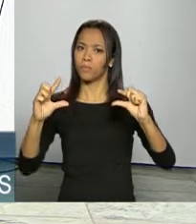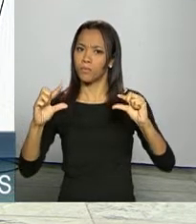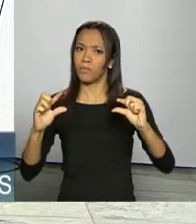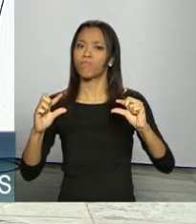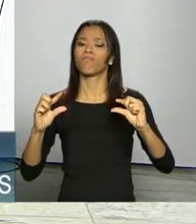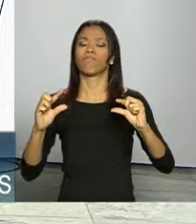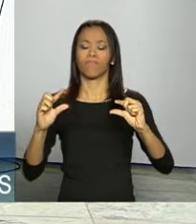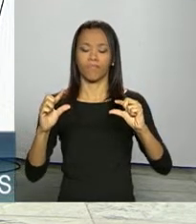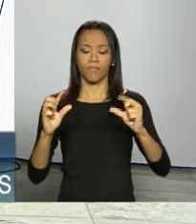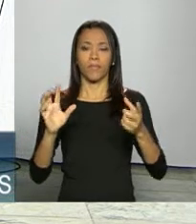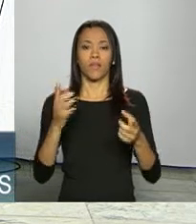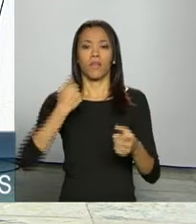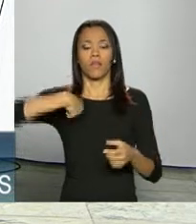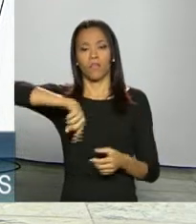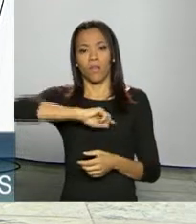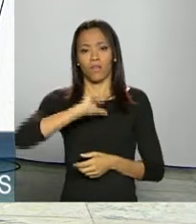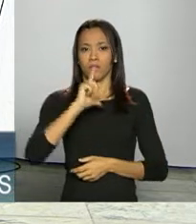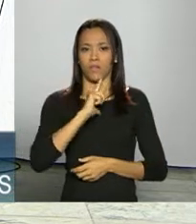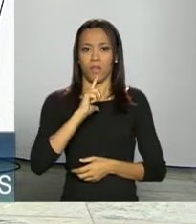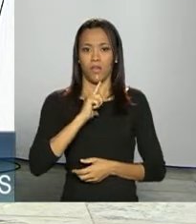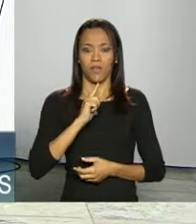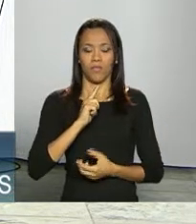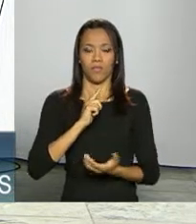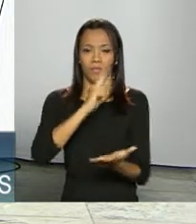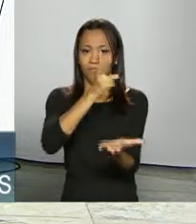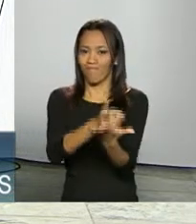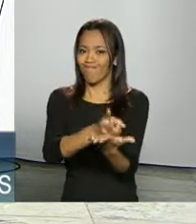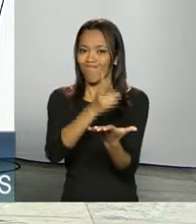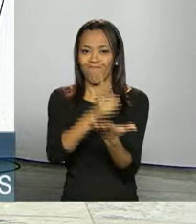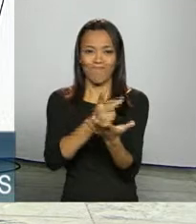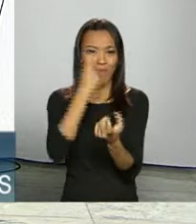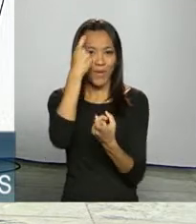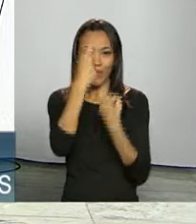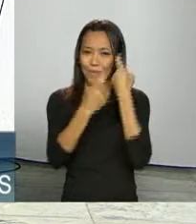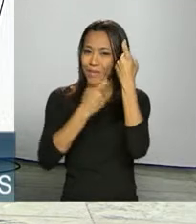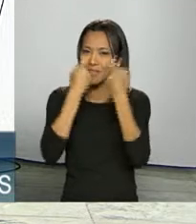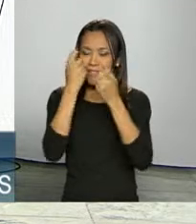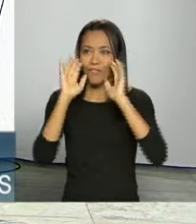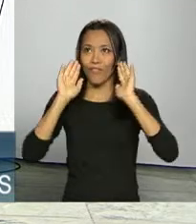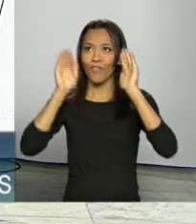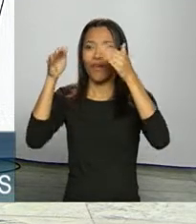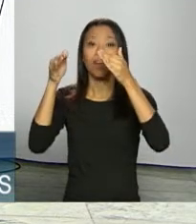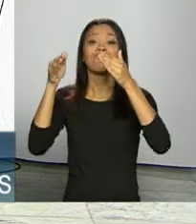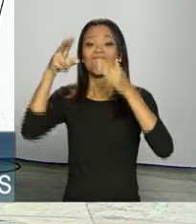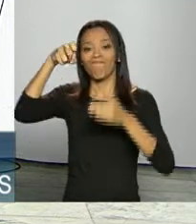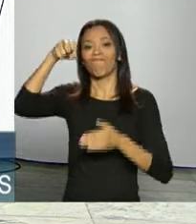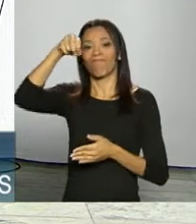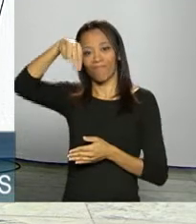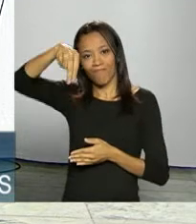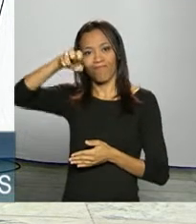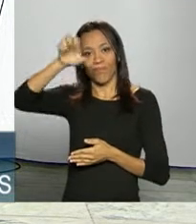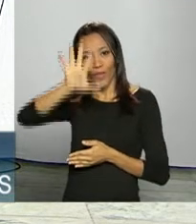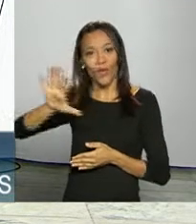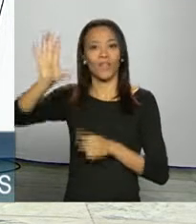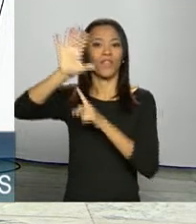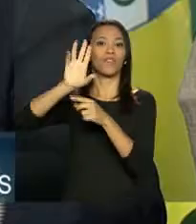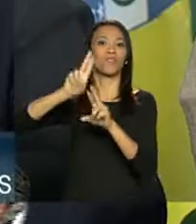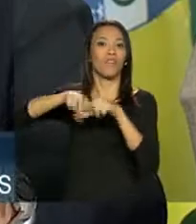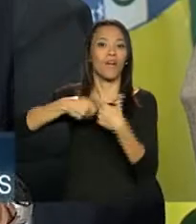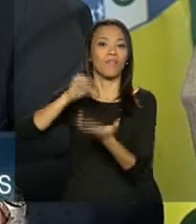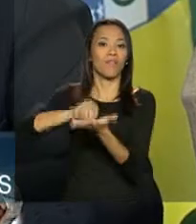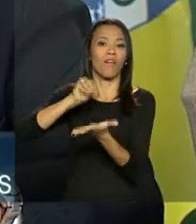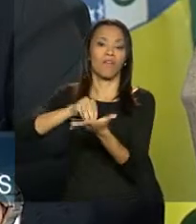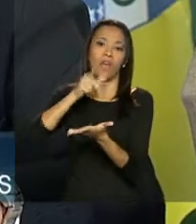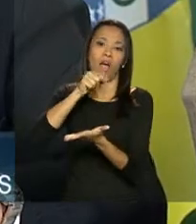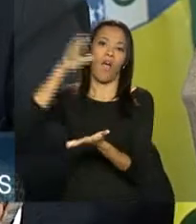temos é uma permanente preocupação com a região Nordeste por conta da escassez